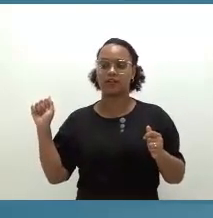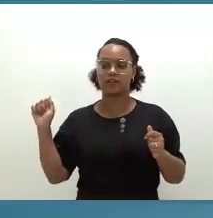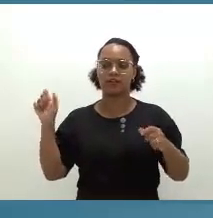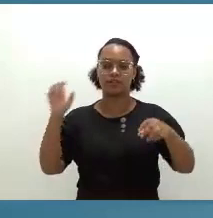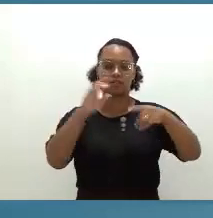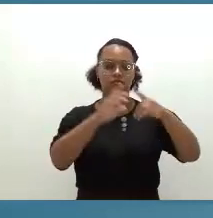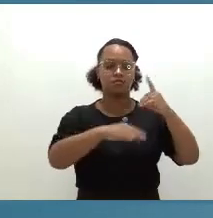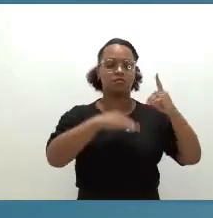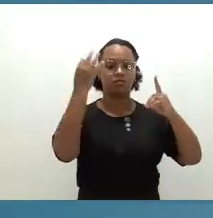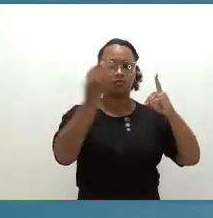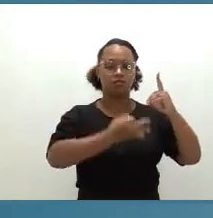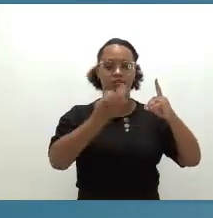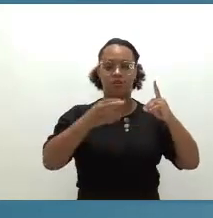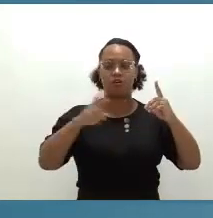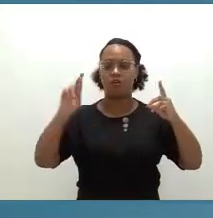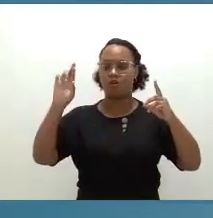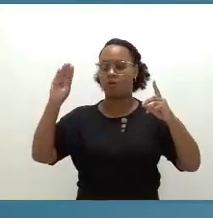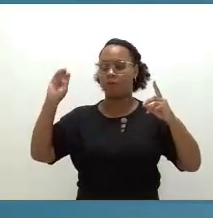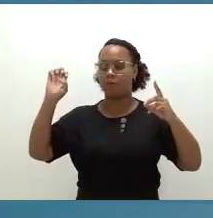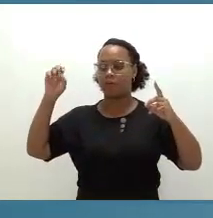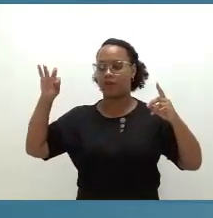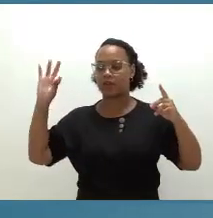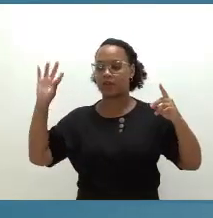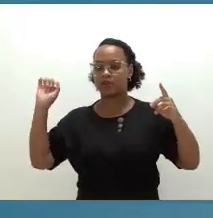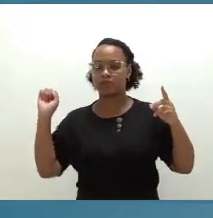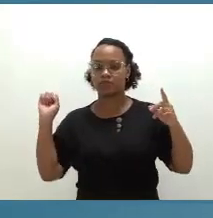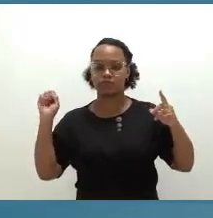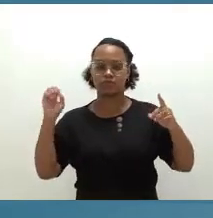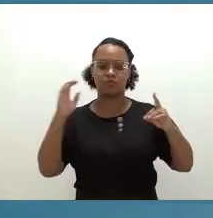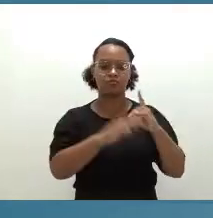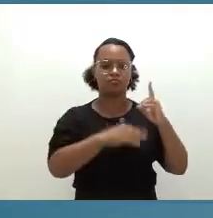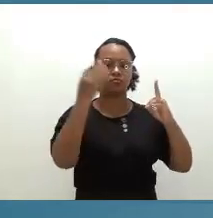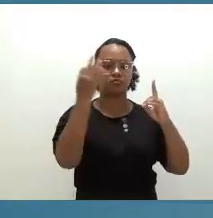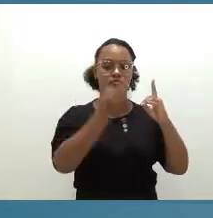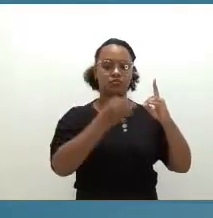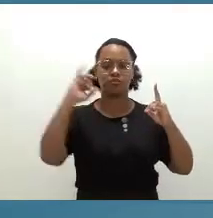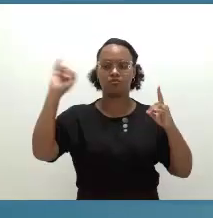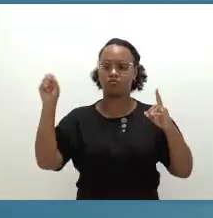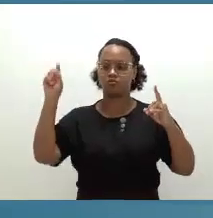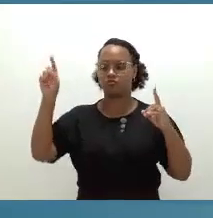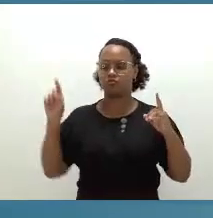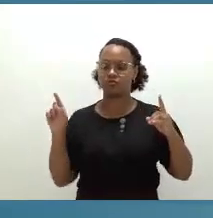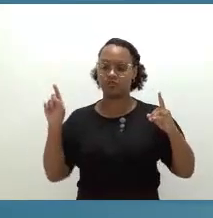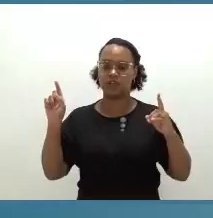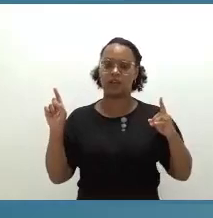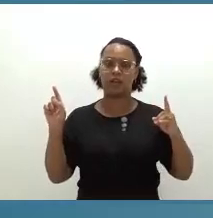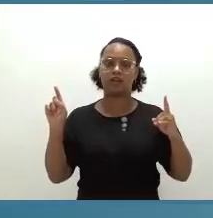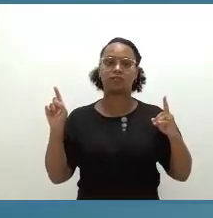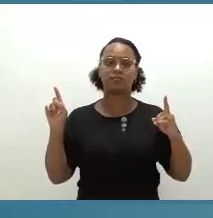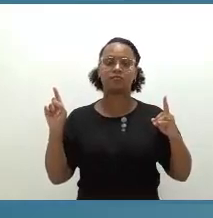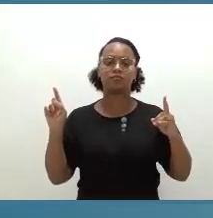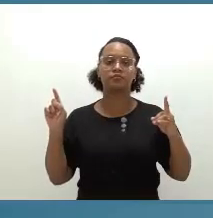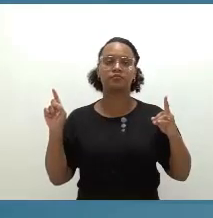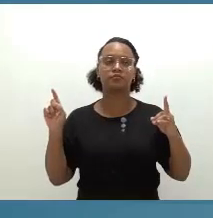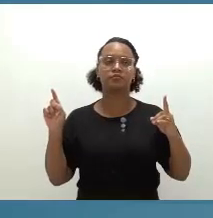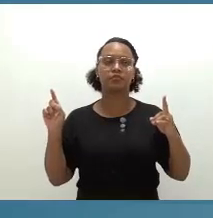desembargador Roberto Gonçalves de Moura e desembargador José Roberto Pinheiro Maia Bezerra Júnior.